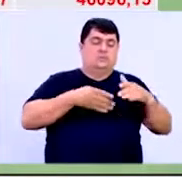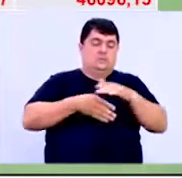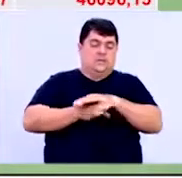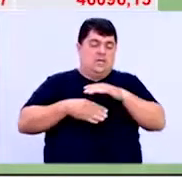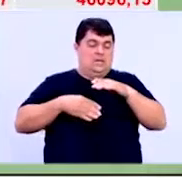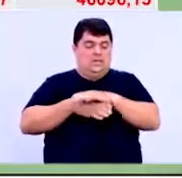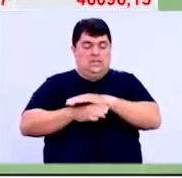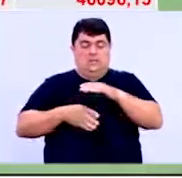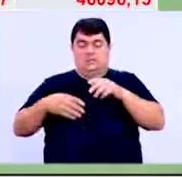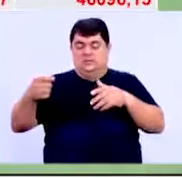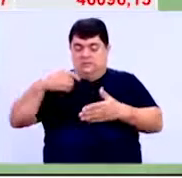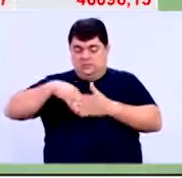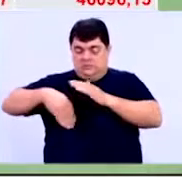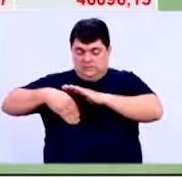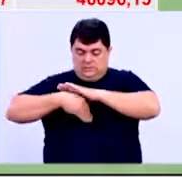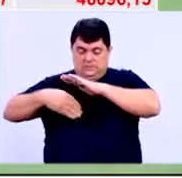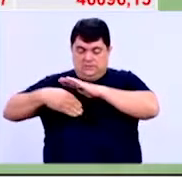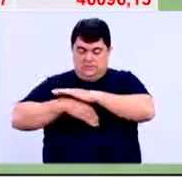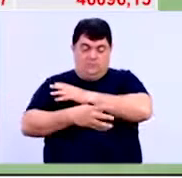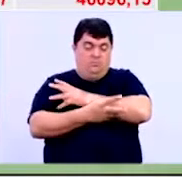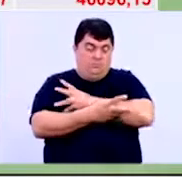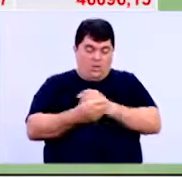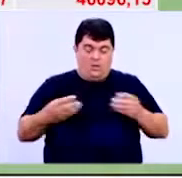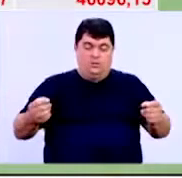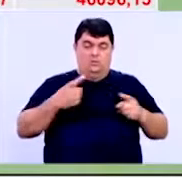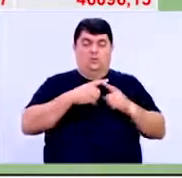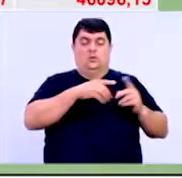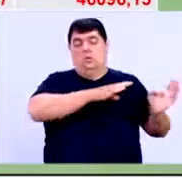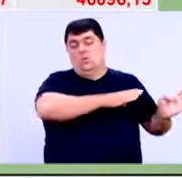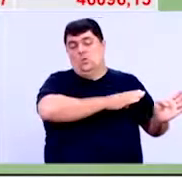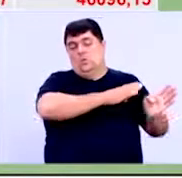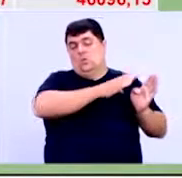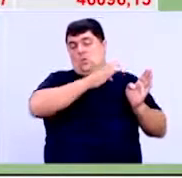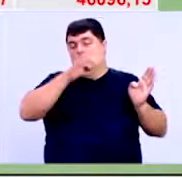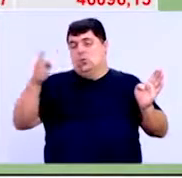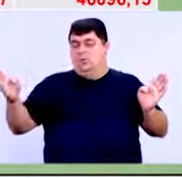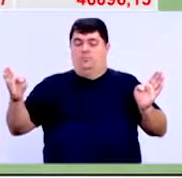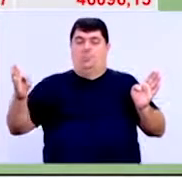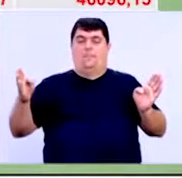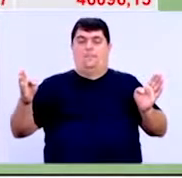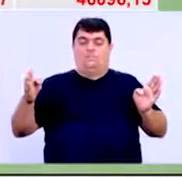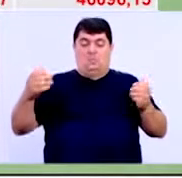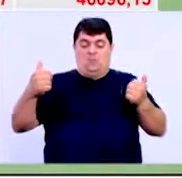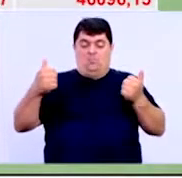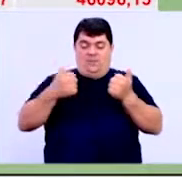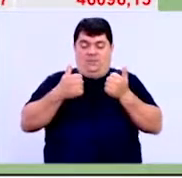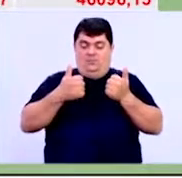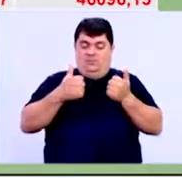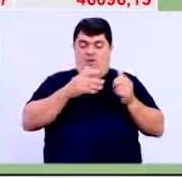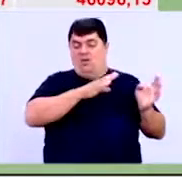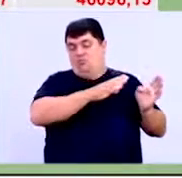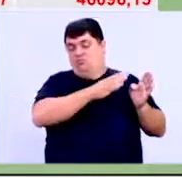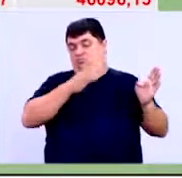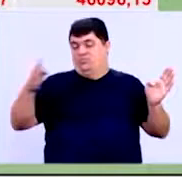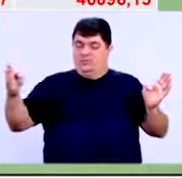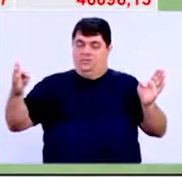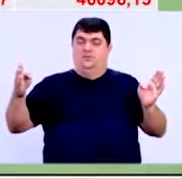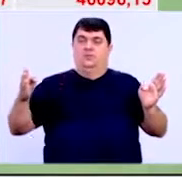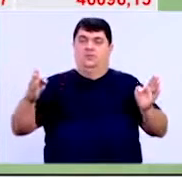saídas ao longo desse período de tempo. Inúmeras entradas, suas entradas,